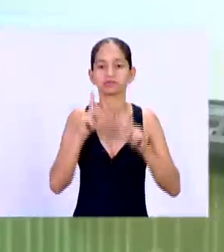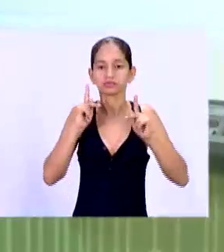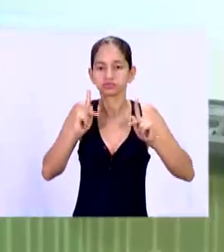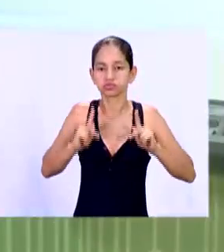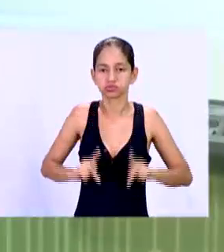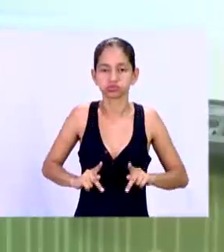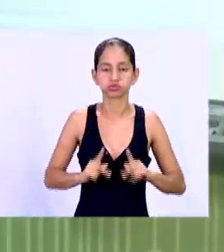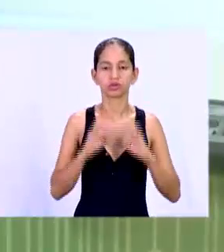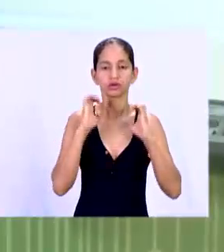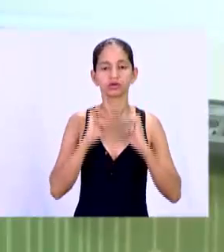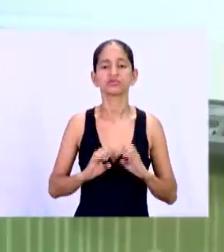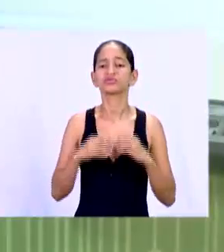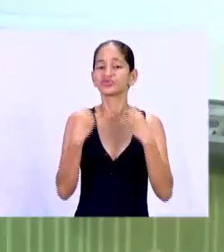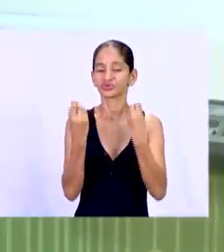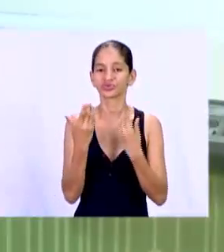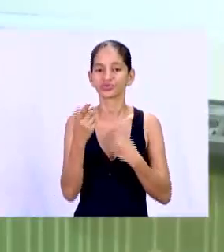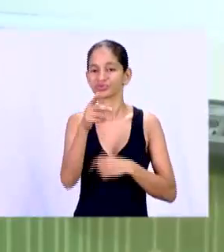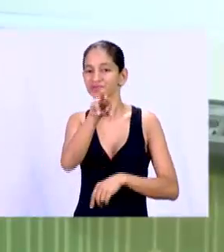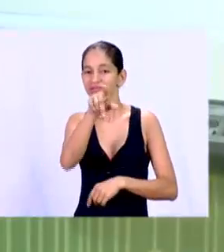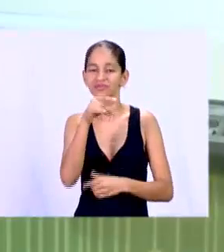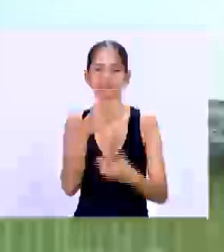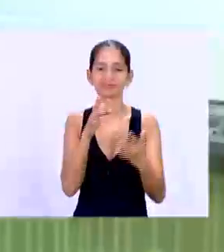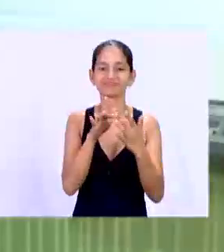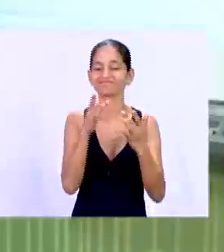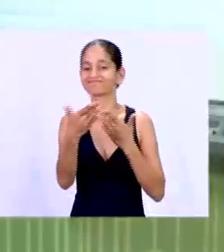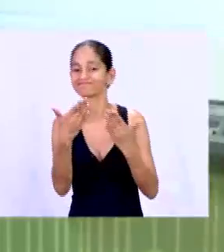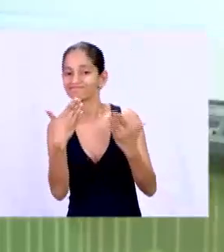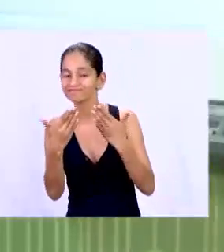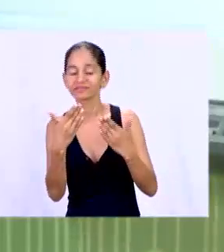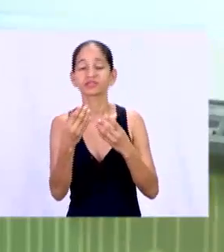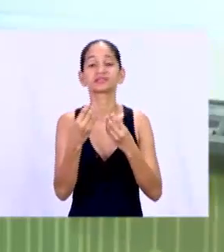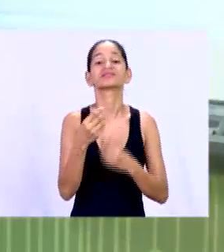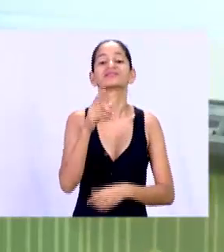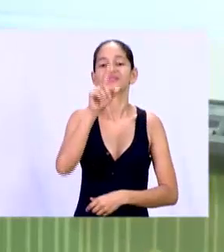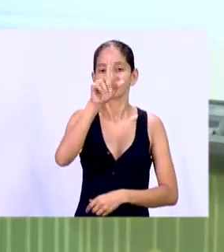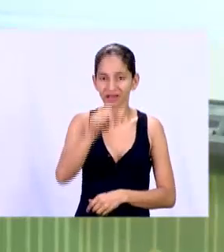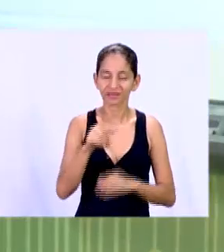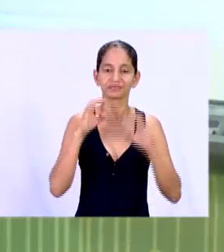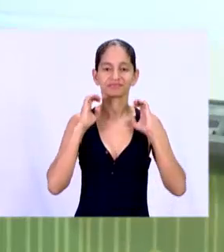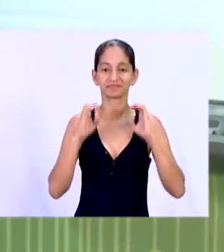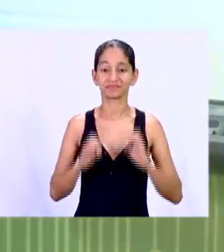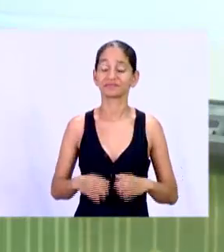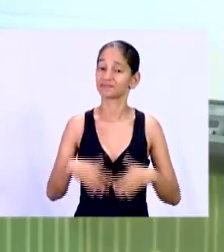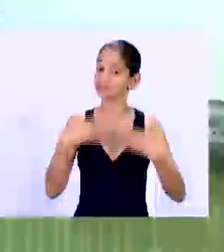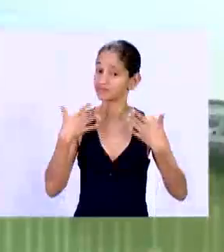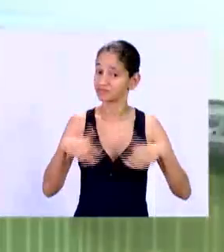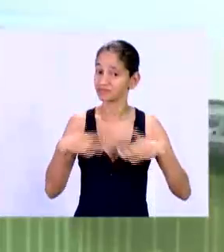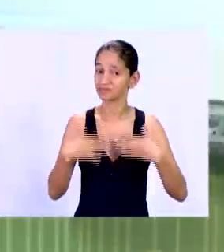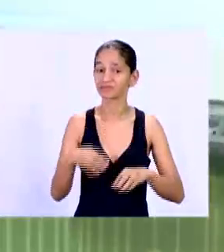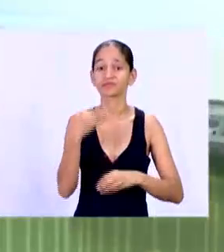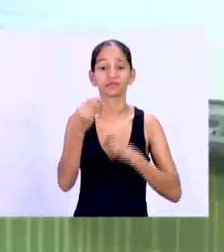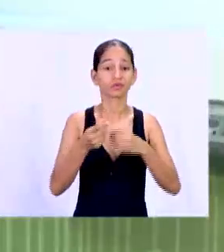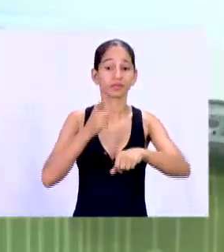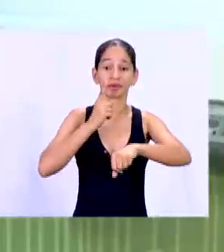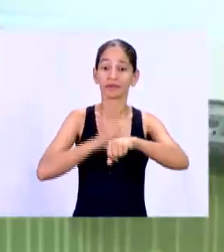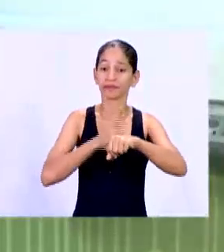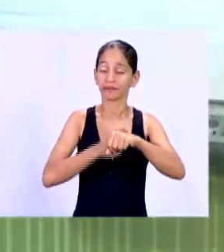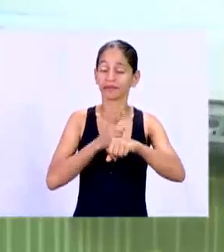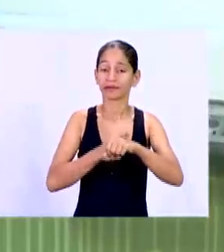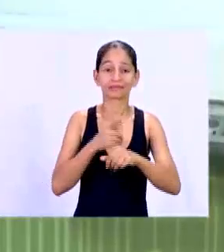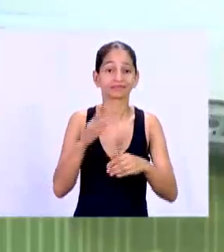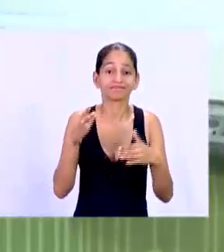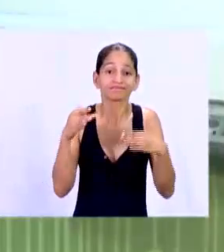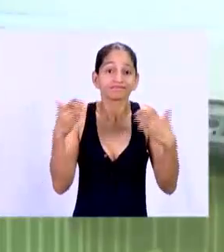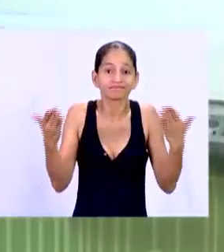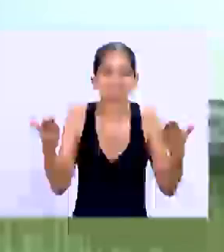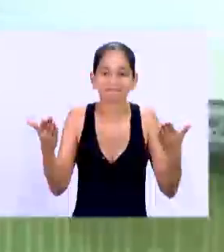sua postura, né, numa situação dessa? Isso é uma situação ética, né? É aquele momento assim, e